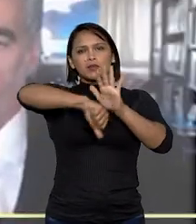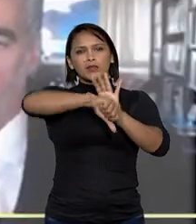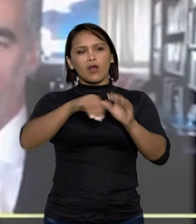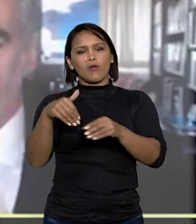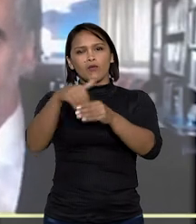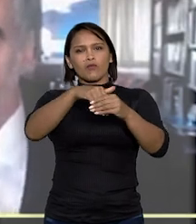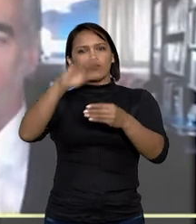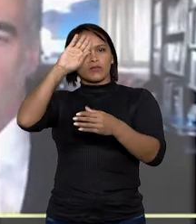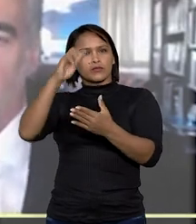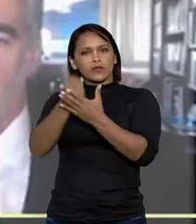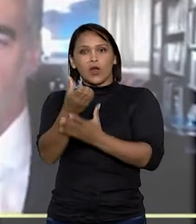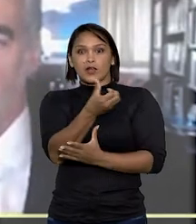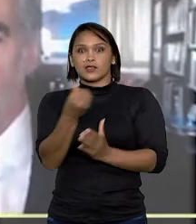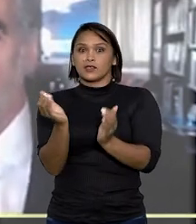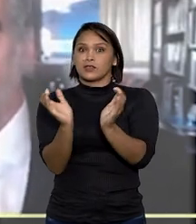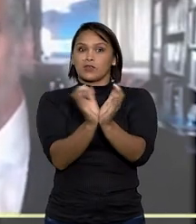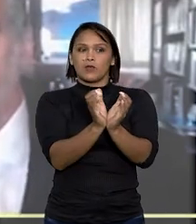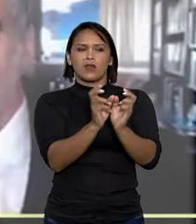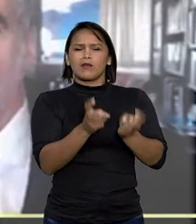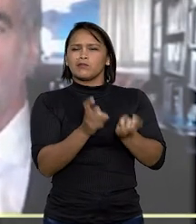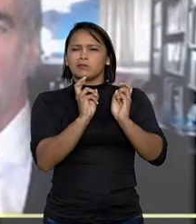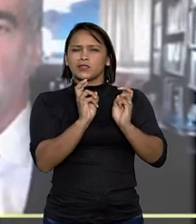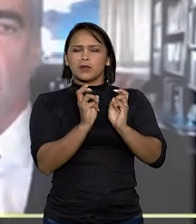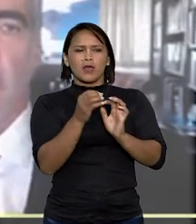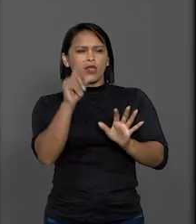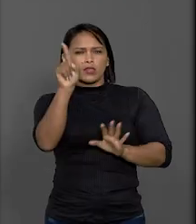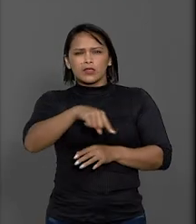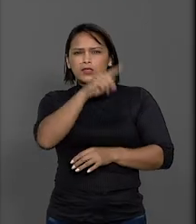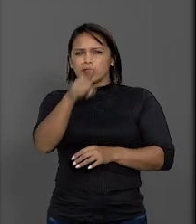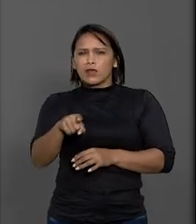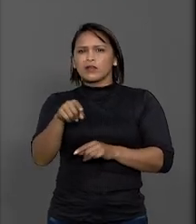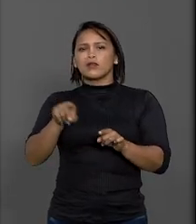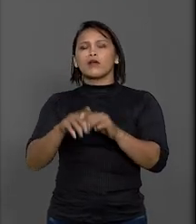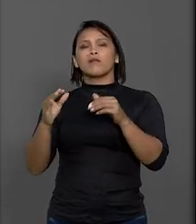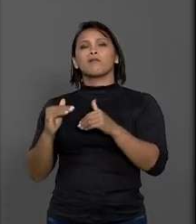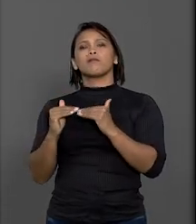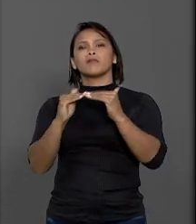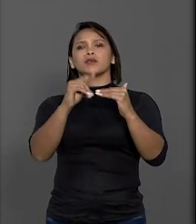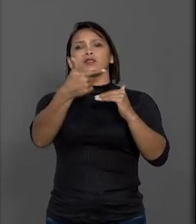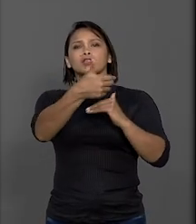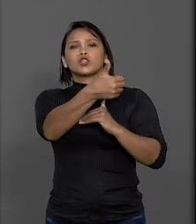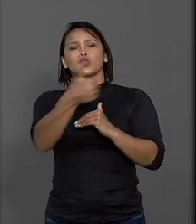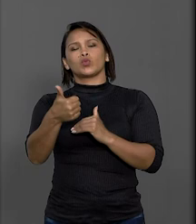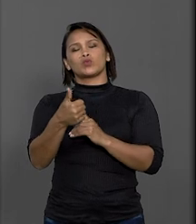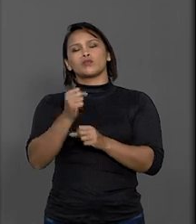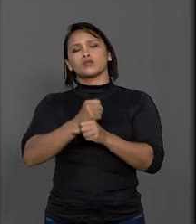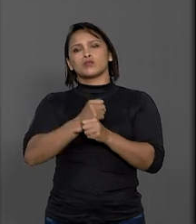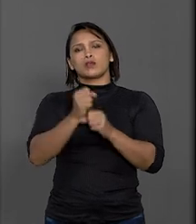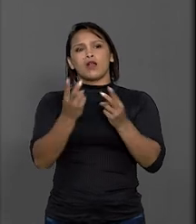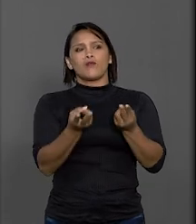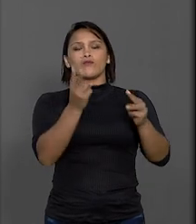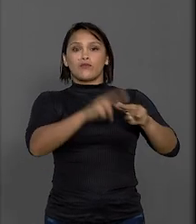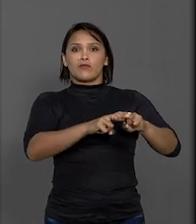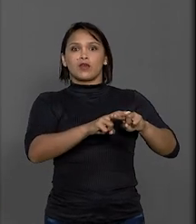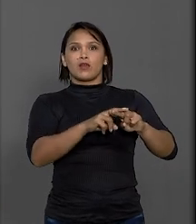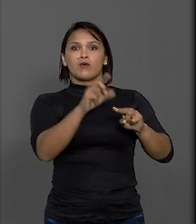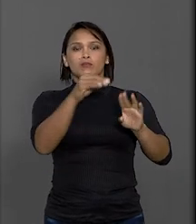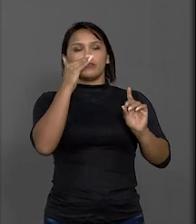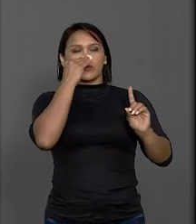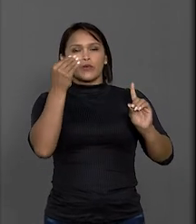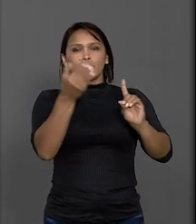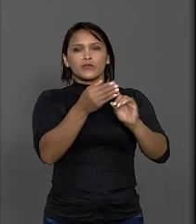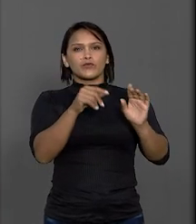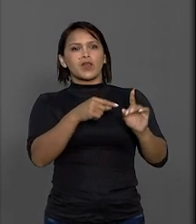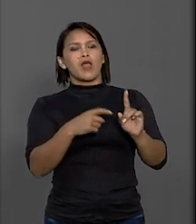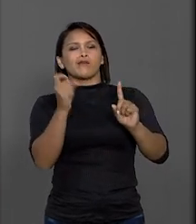acórdão da 6ª turma e por não observar nenhuma novidade Manteve em 12 anos de reclusão a condenação de um réu